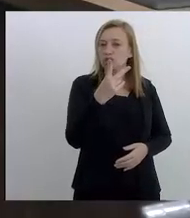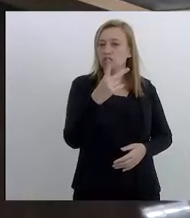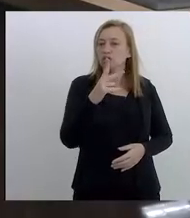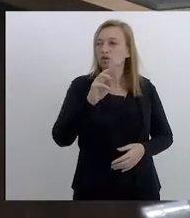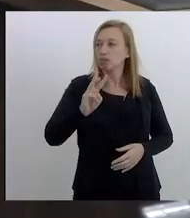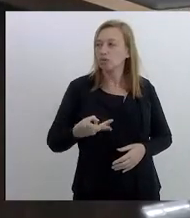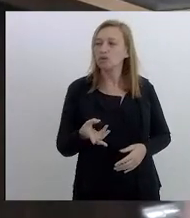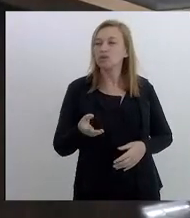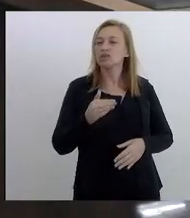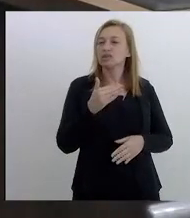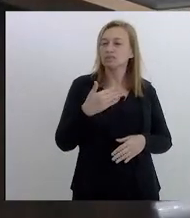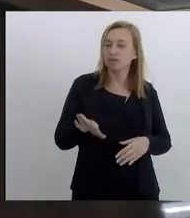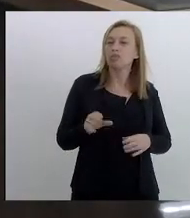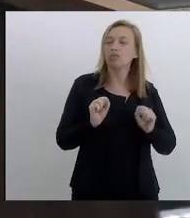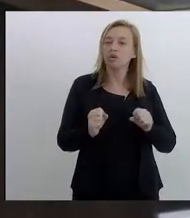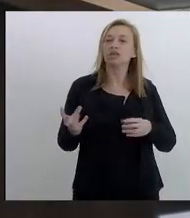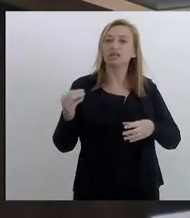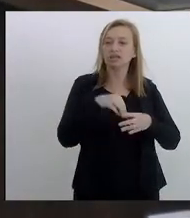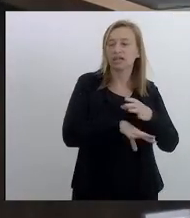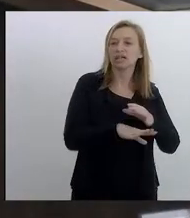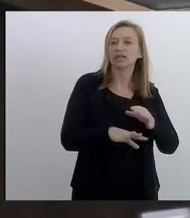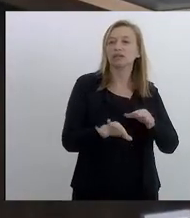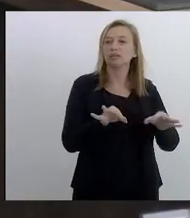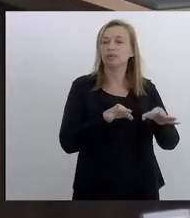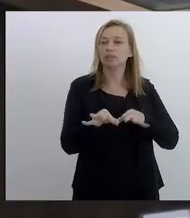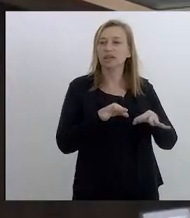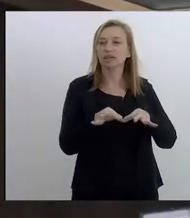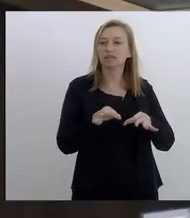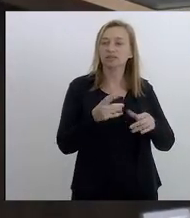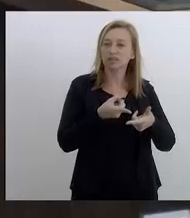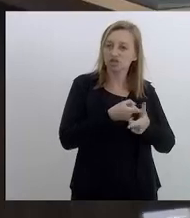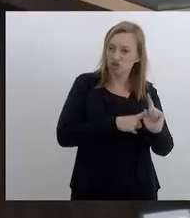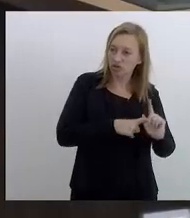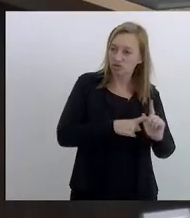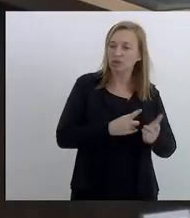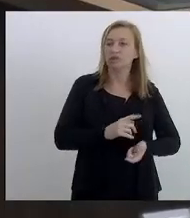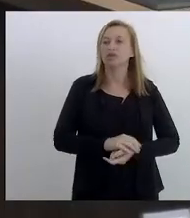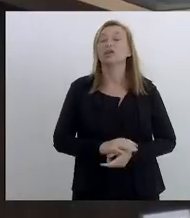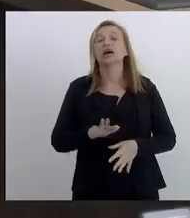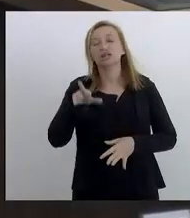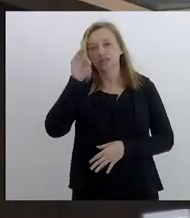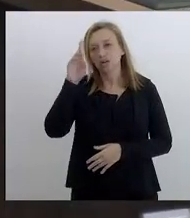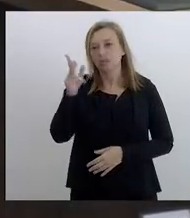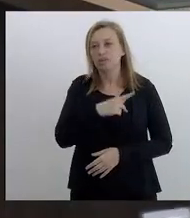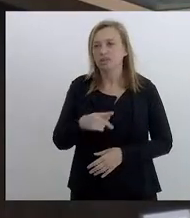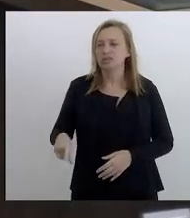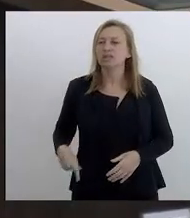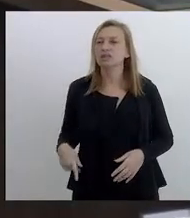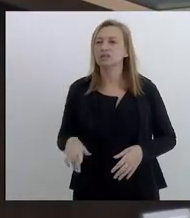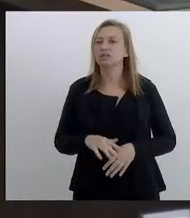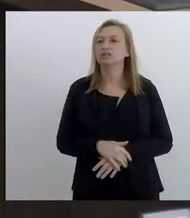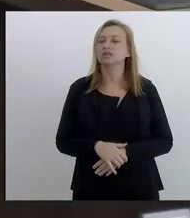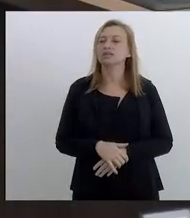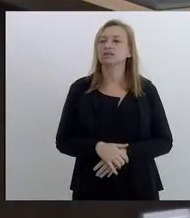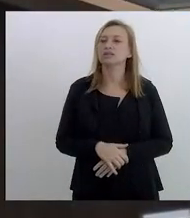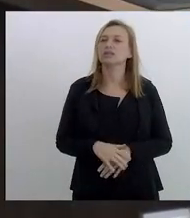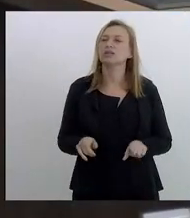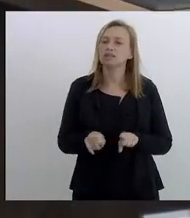entrar na negociação da dívida. É, senhor presidente, e ainda